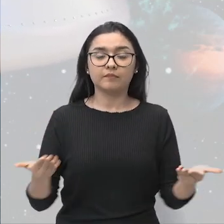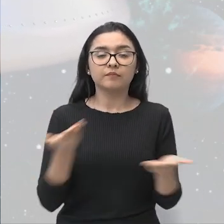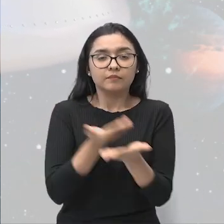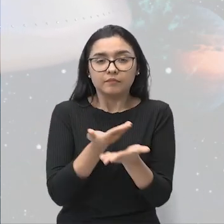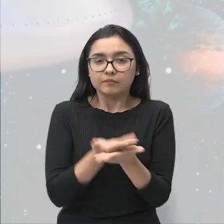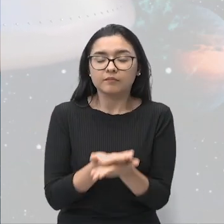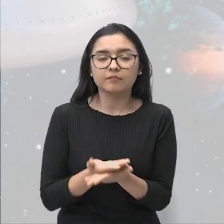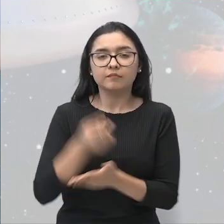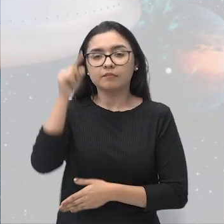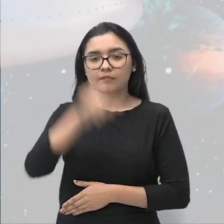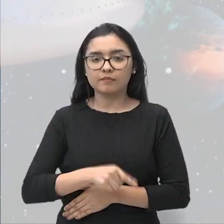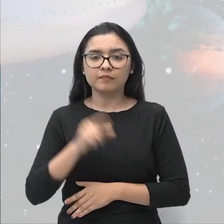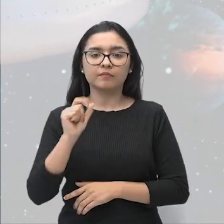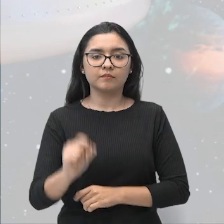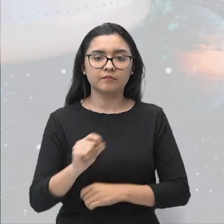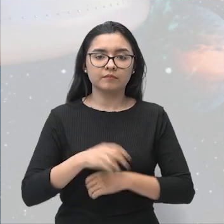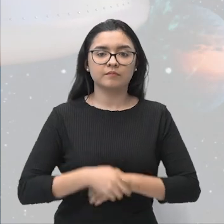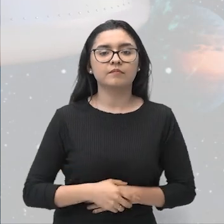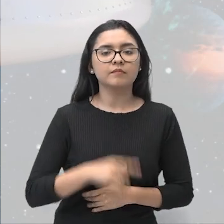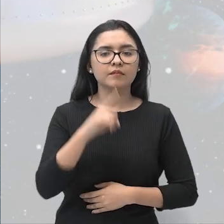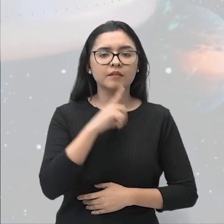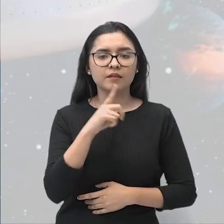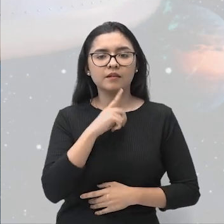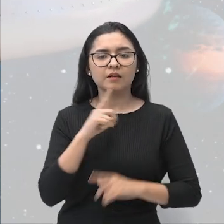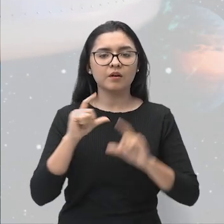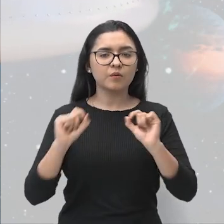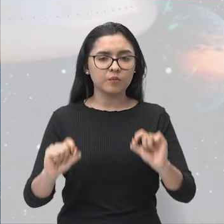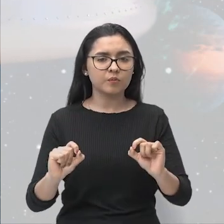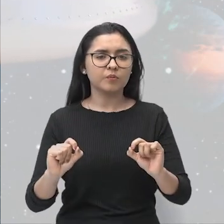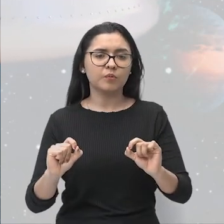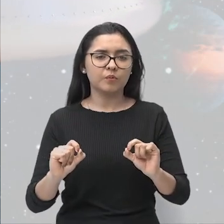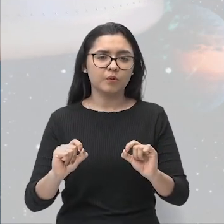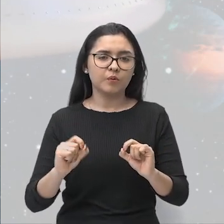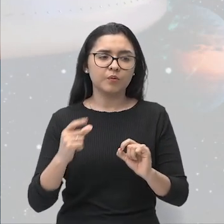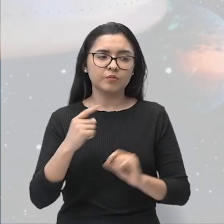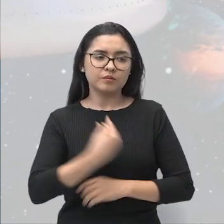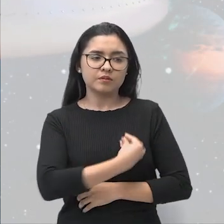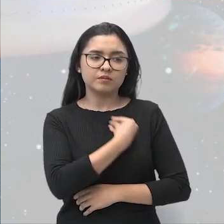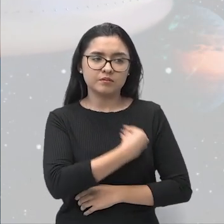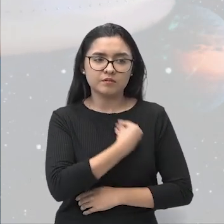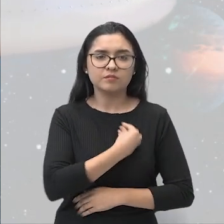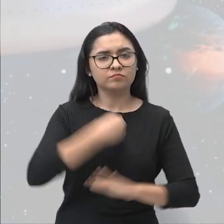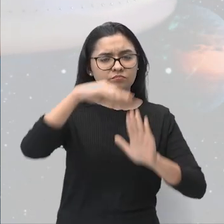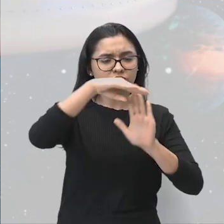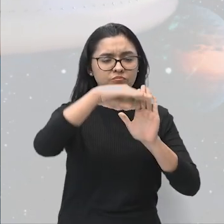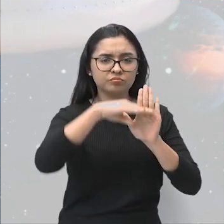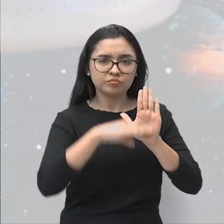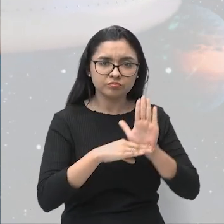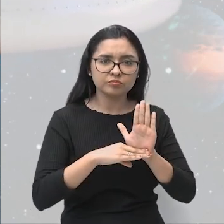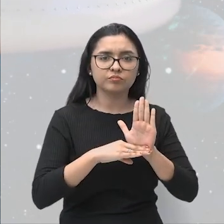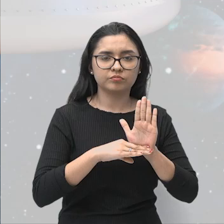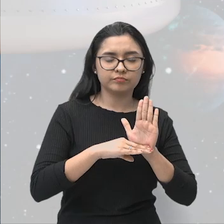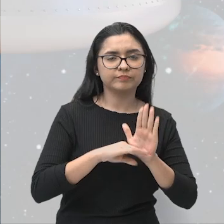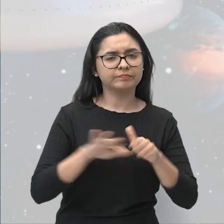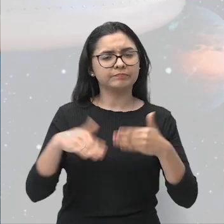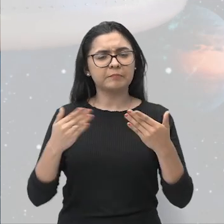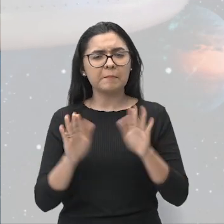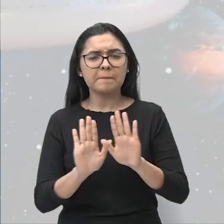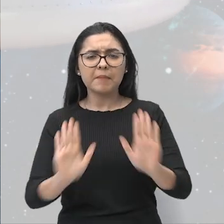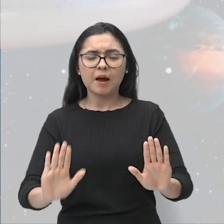será sobre os níveis de organização dos seres vivos. Professora, os